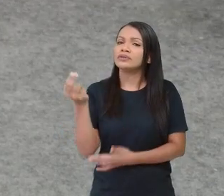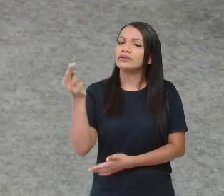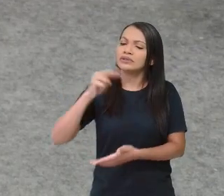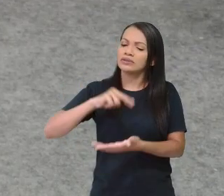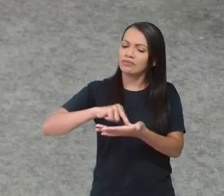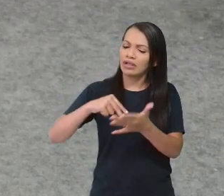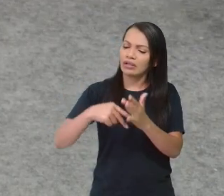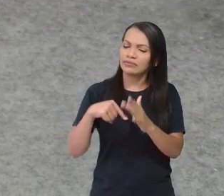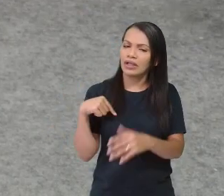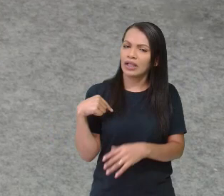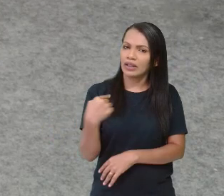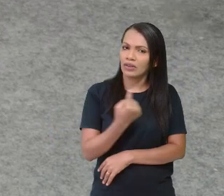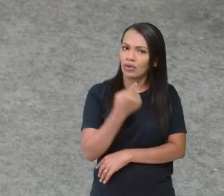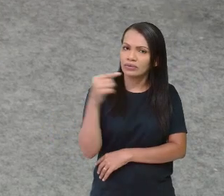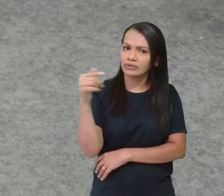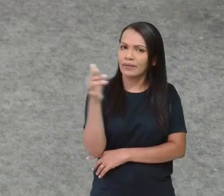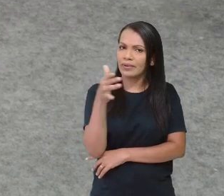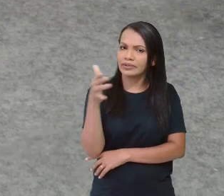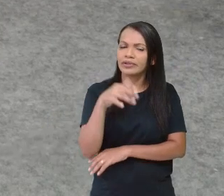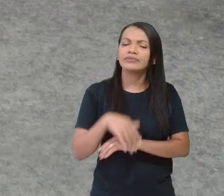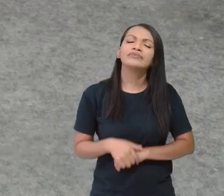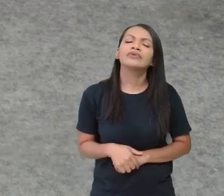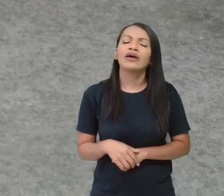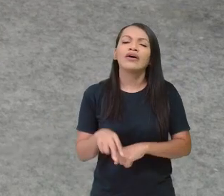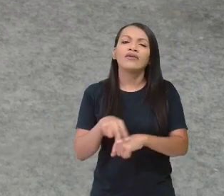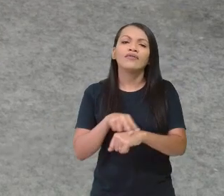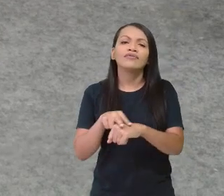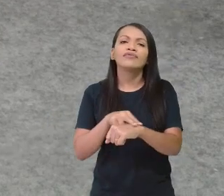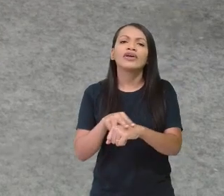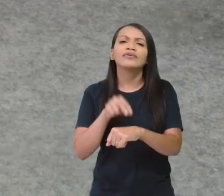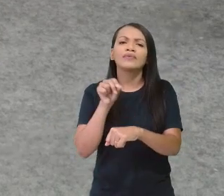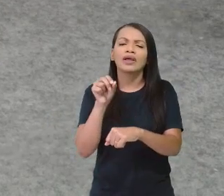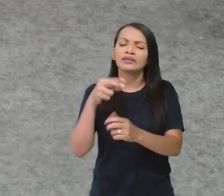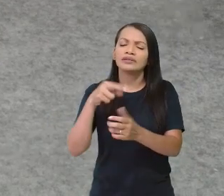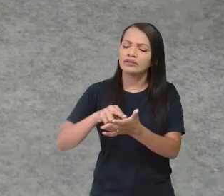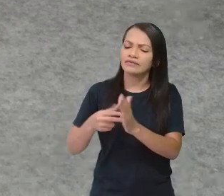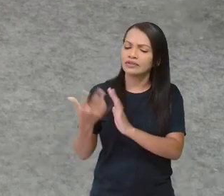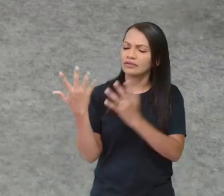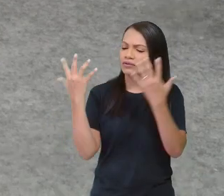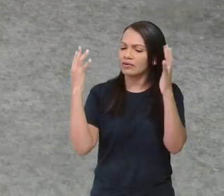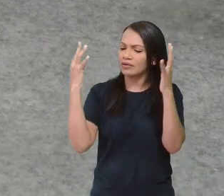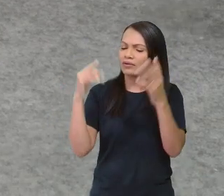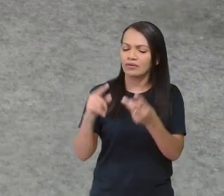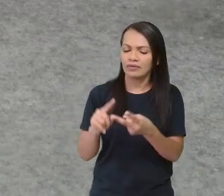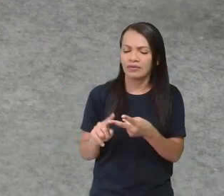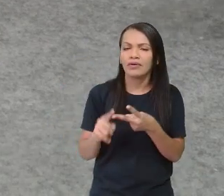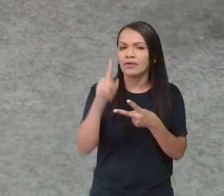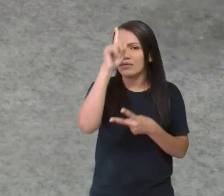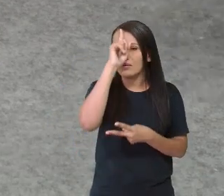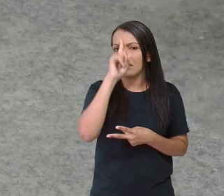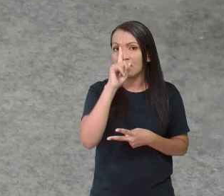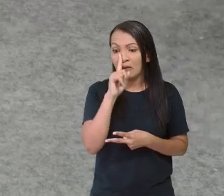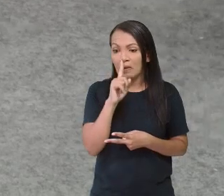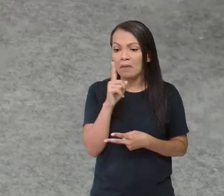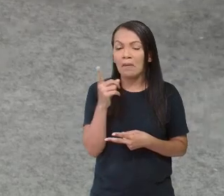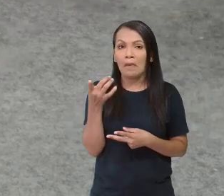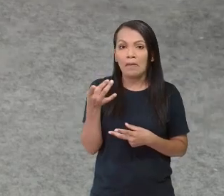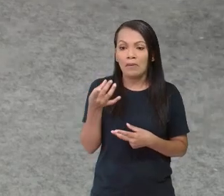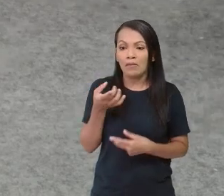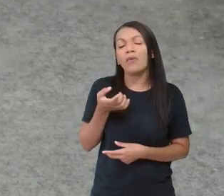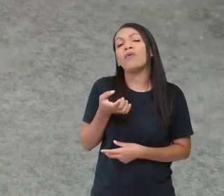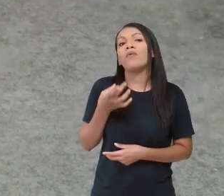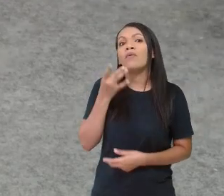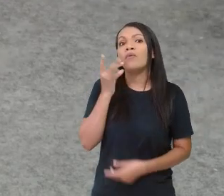bandeira? O verde representa o quê? As matas. O amarelo? O ouro, a riqueza. A riqueza. A